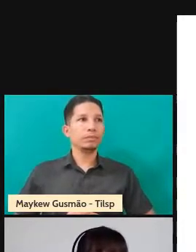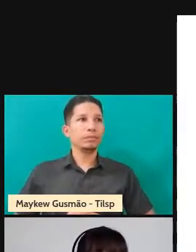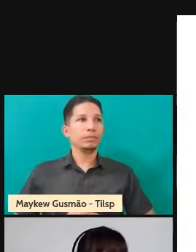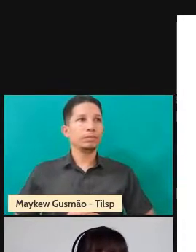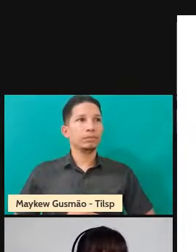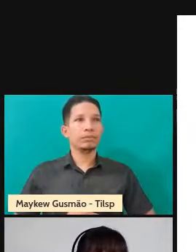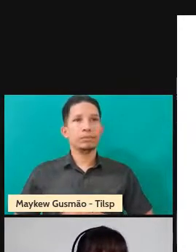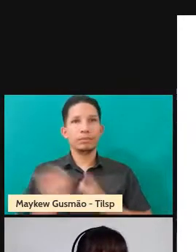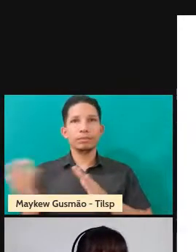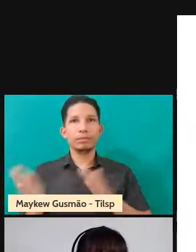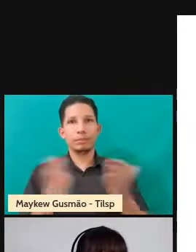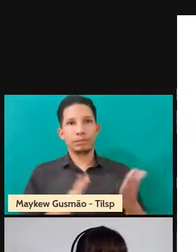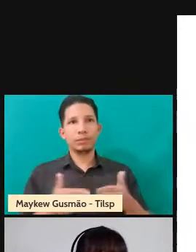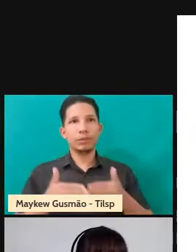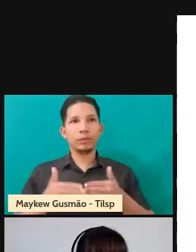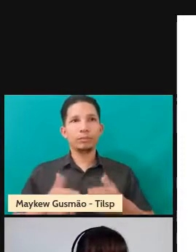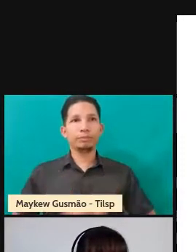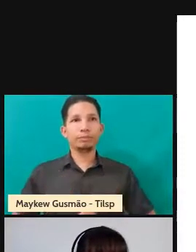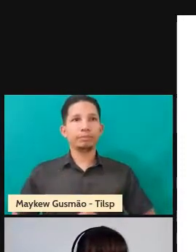Pode passar, por favor?